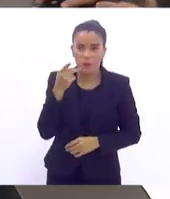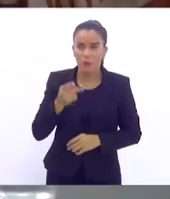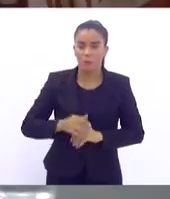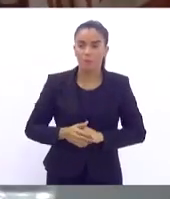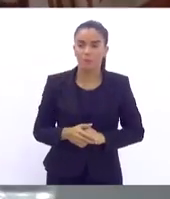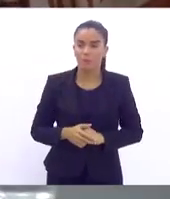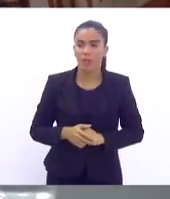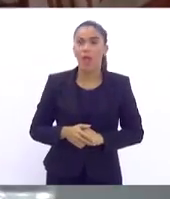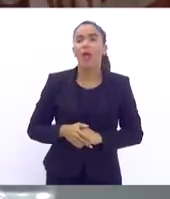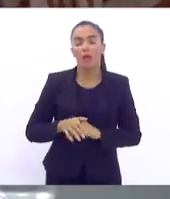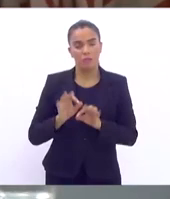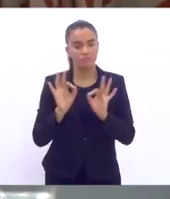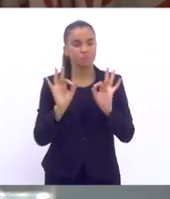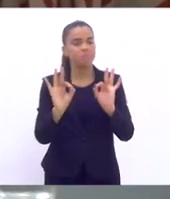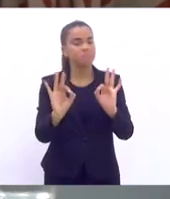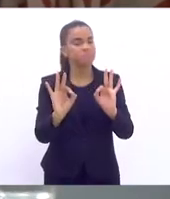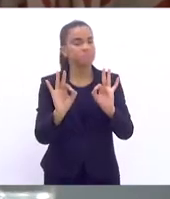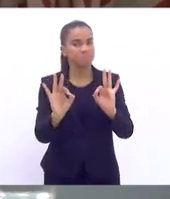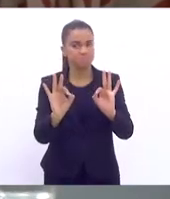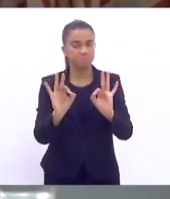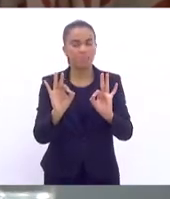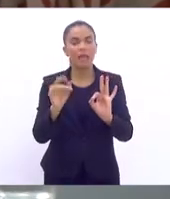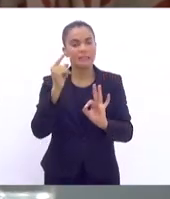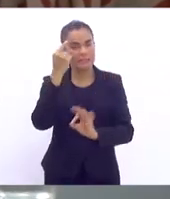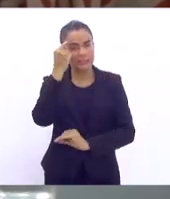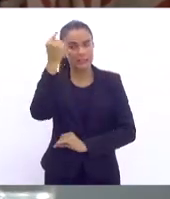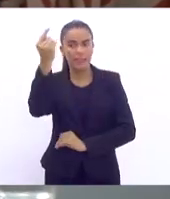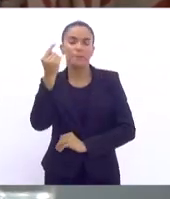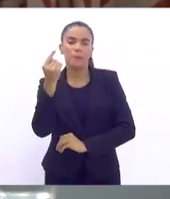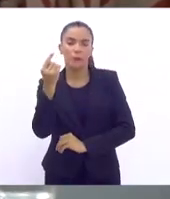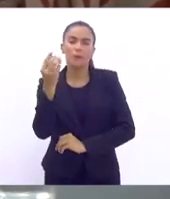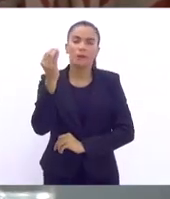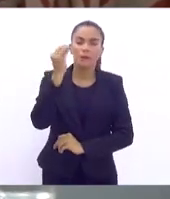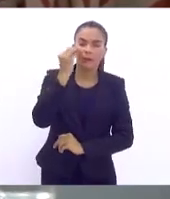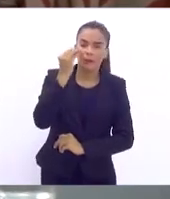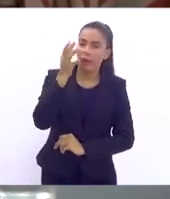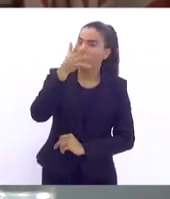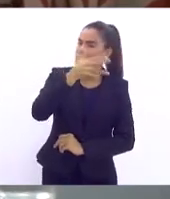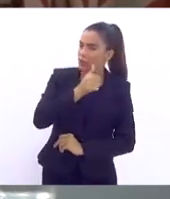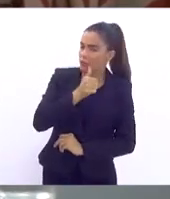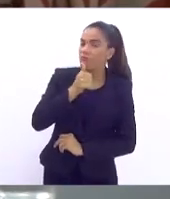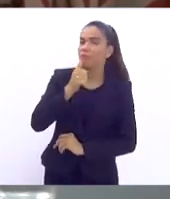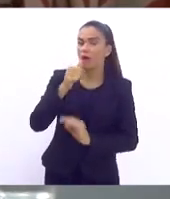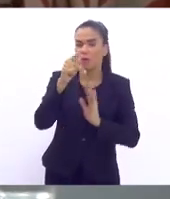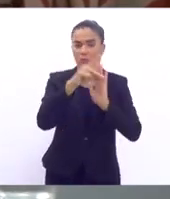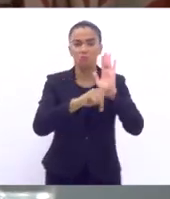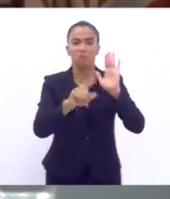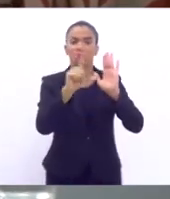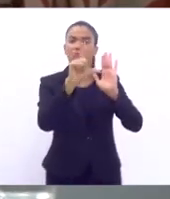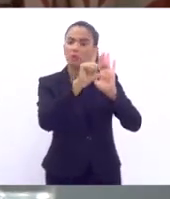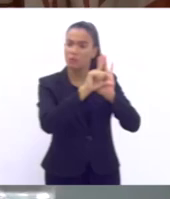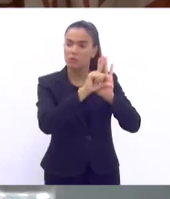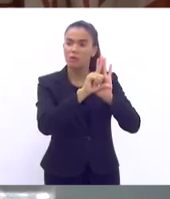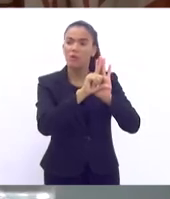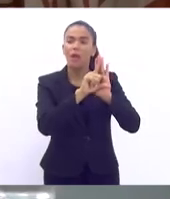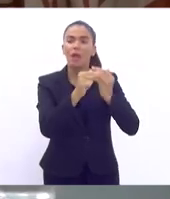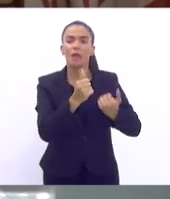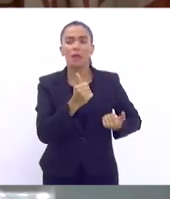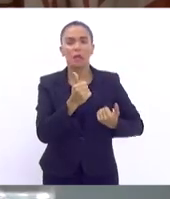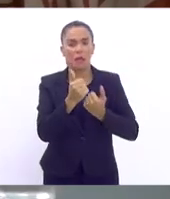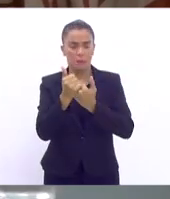é válida essa hipótese de tentar salvar o projeto em apoio